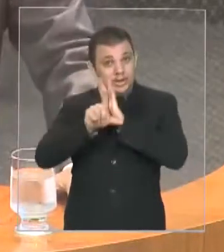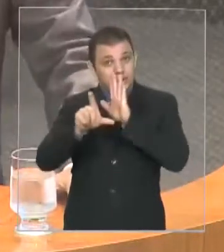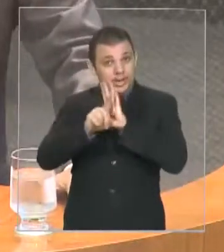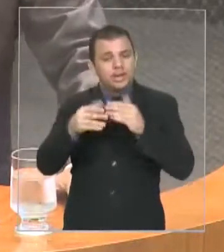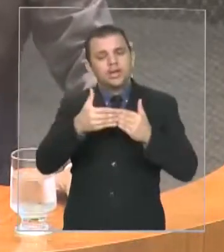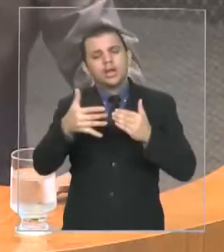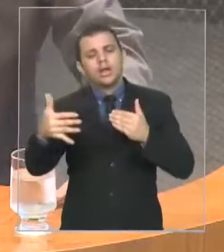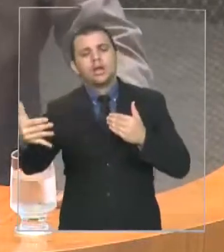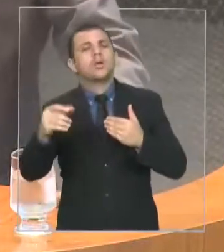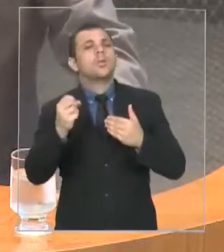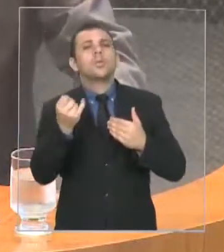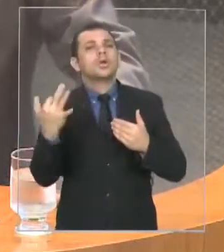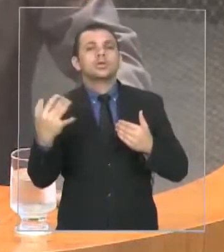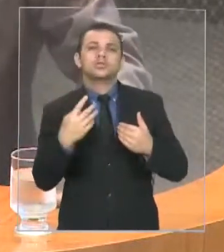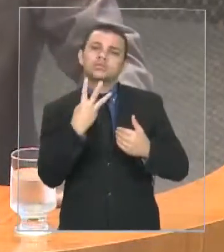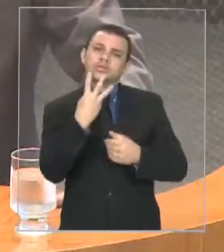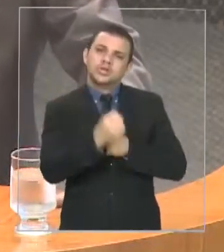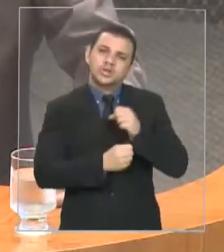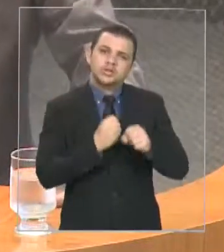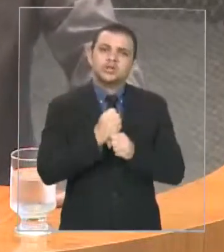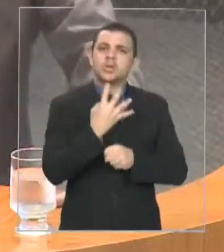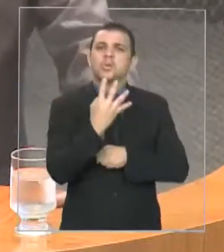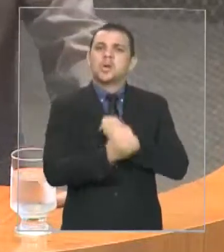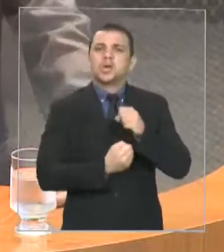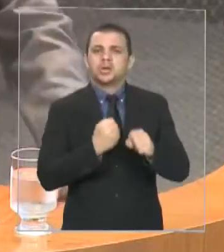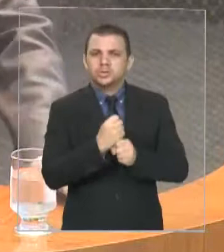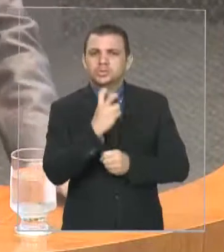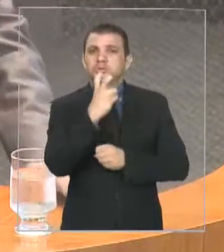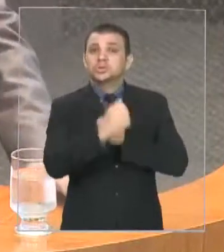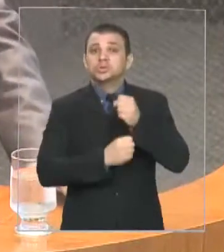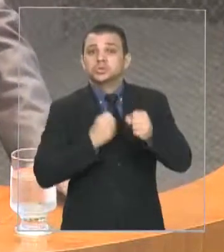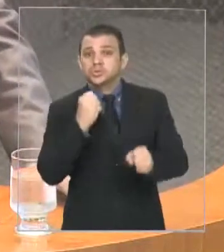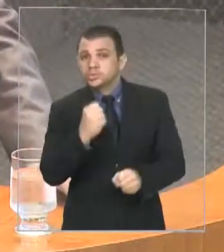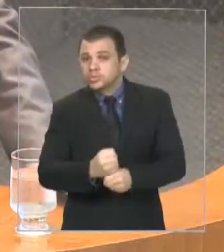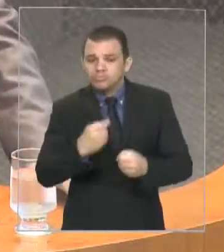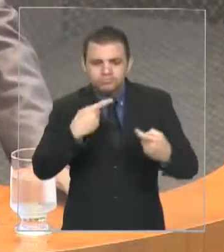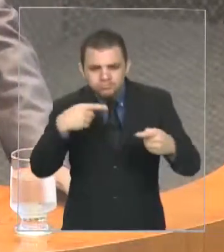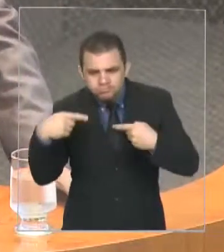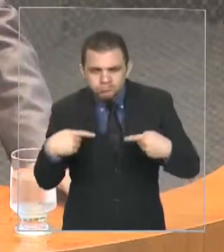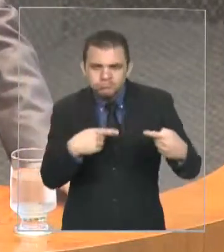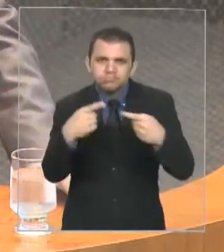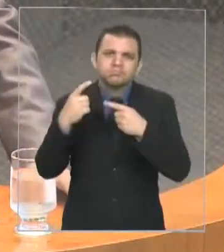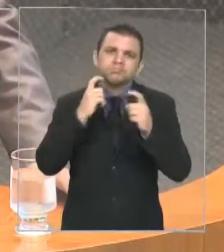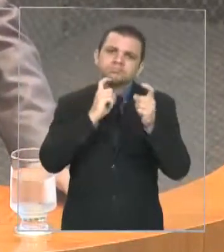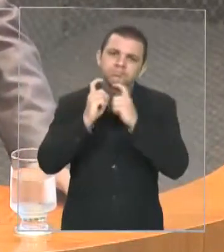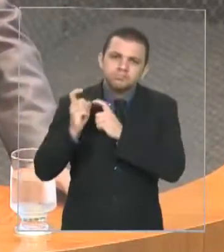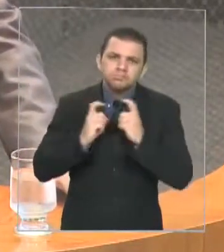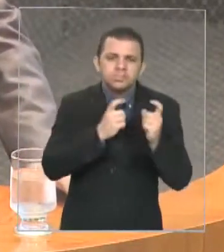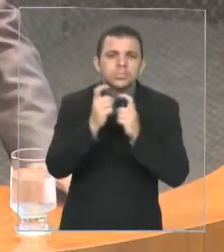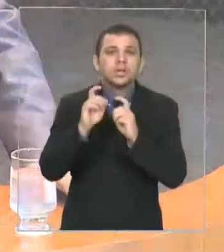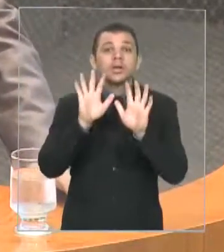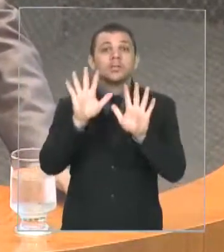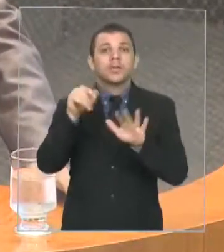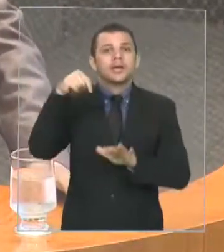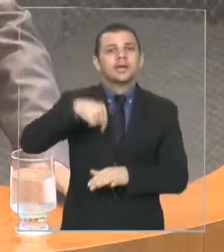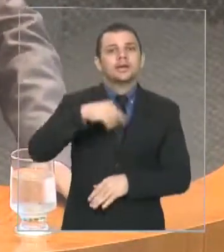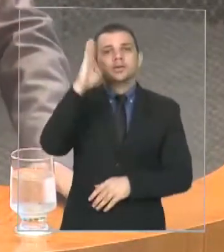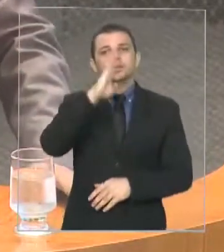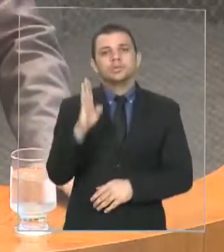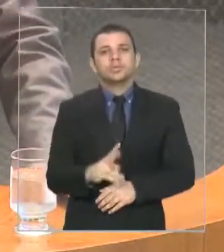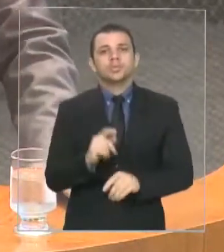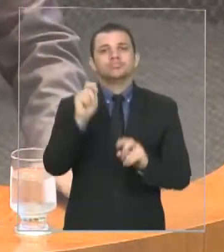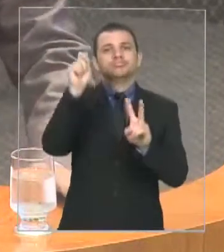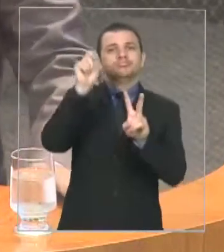5 anos discutindo reforma. Aqui, em 2 meses, eles já aprovaram uma reforma brutal que